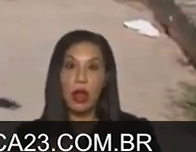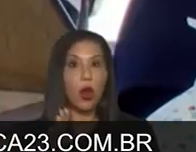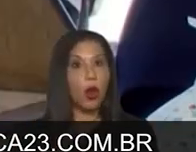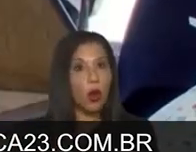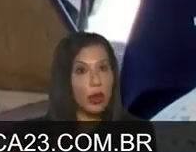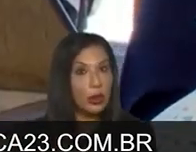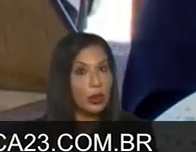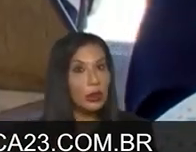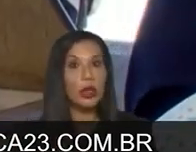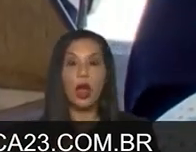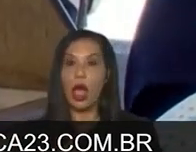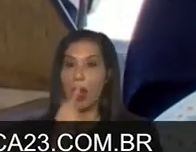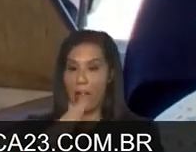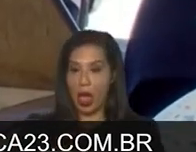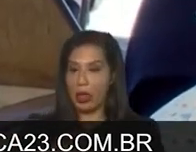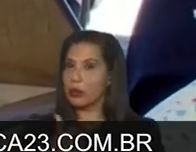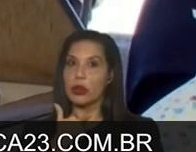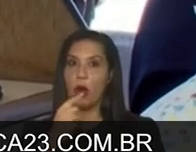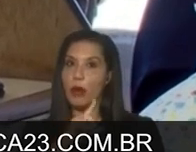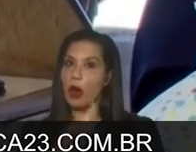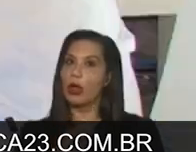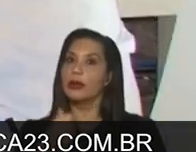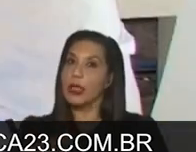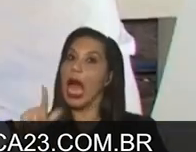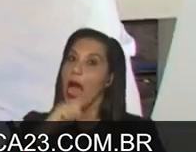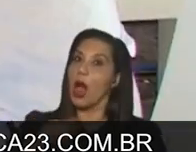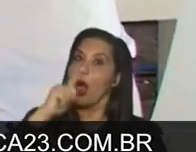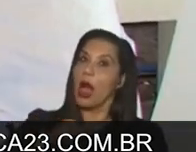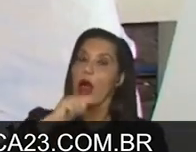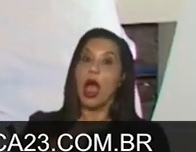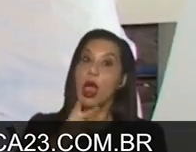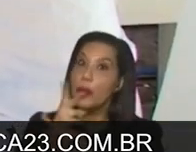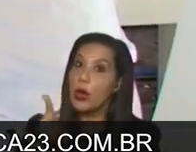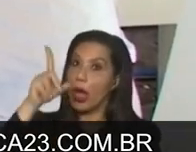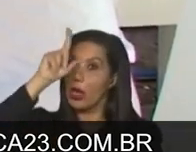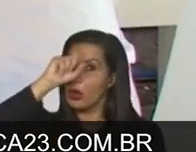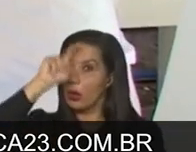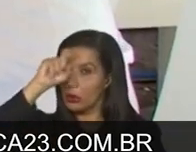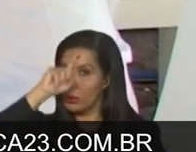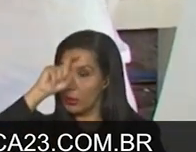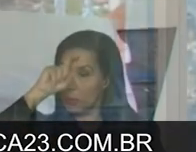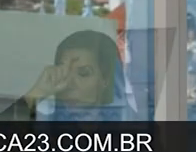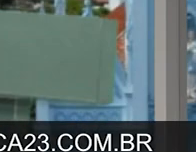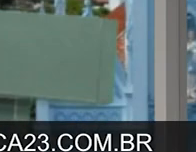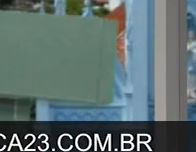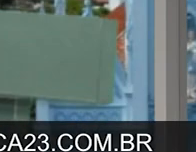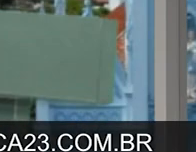orientação é não se automedicar, beber bastante líquido e procurar a unidade de saúde mais próxima.